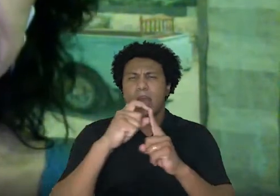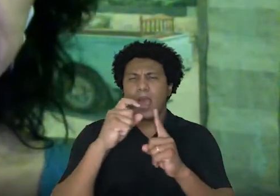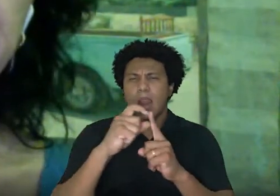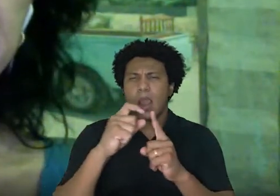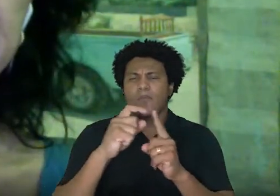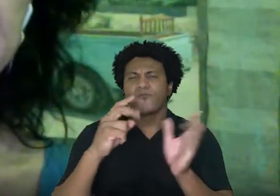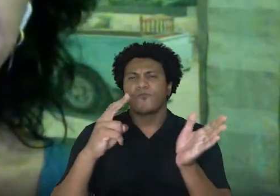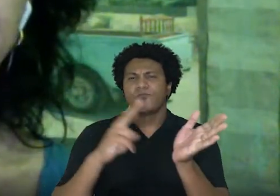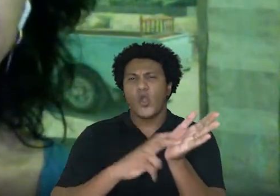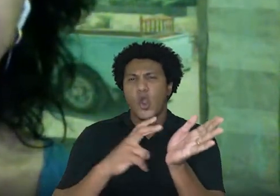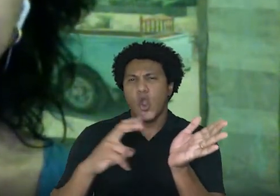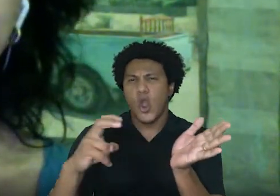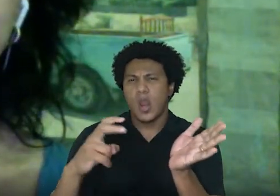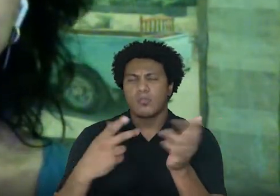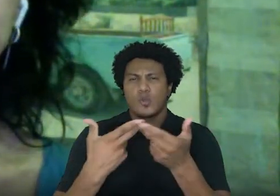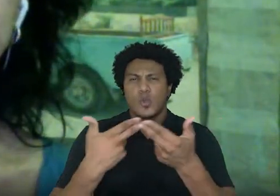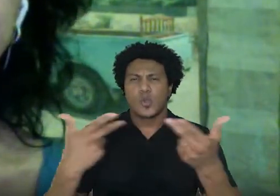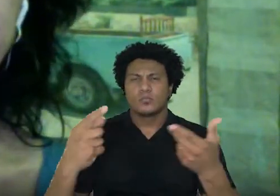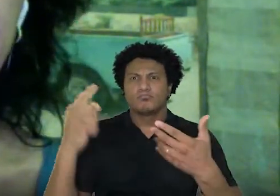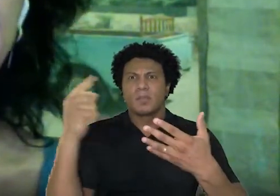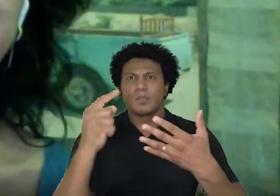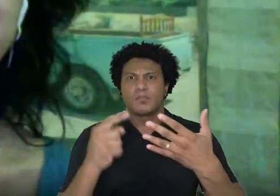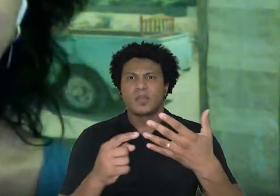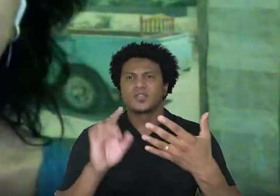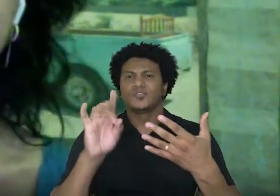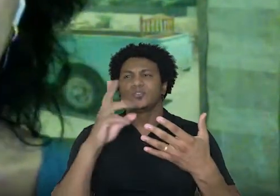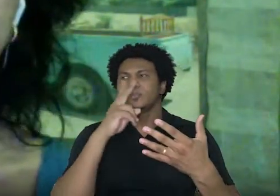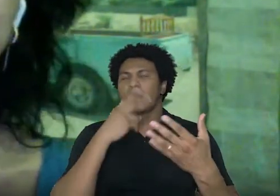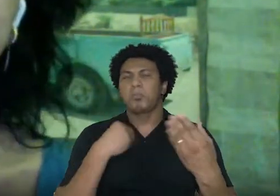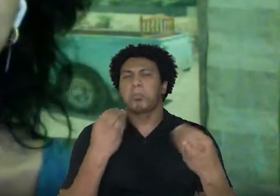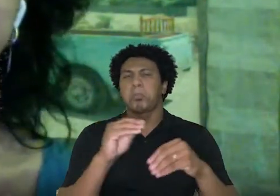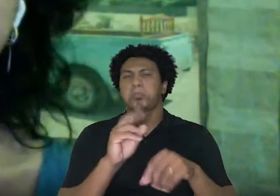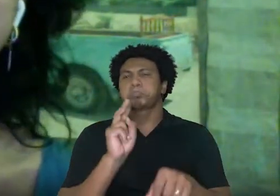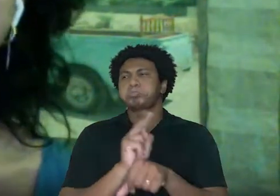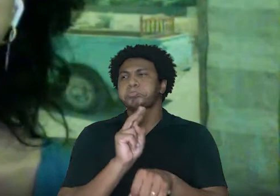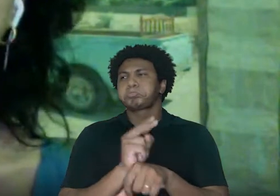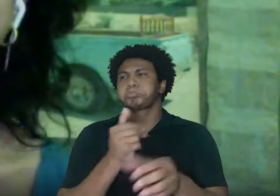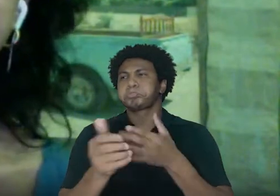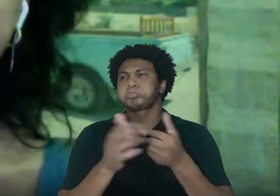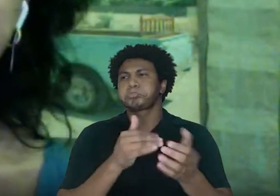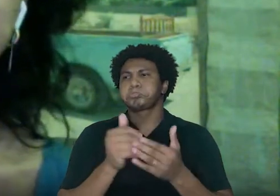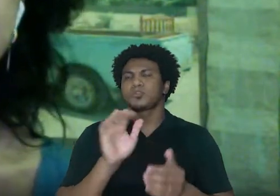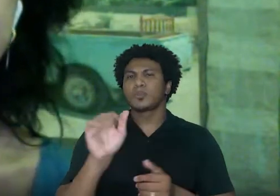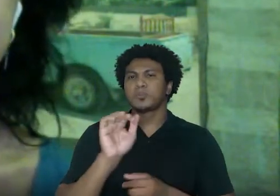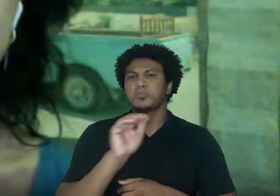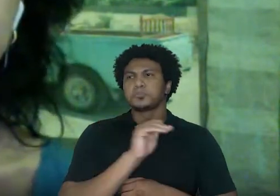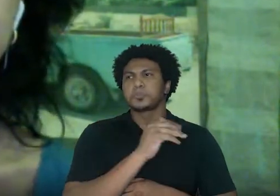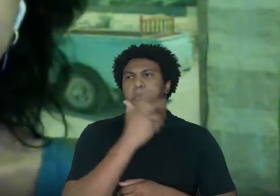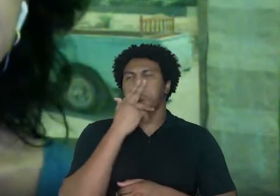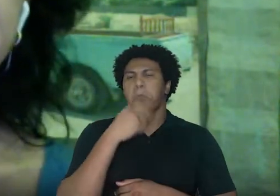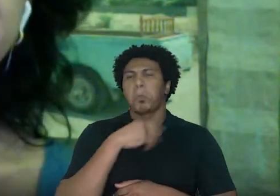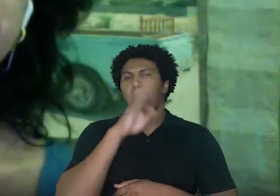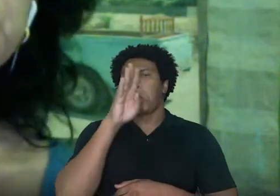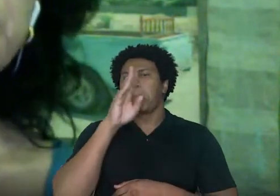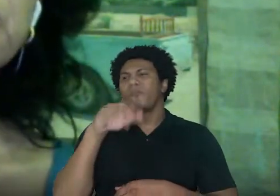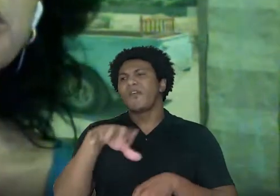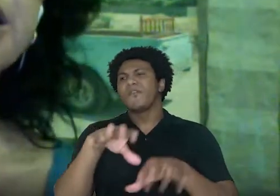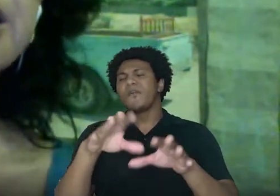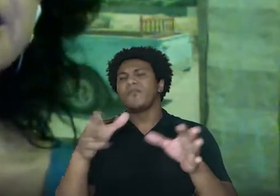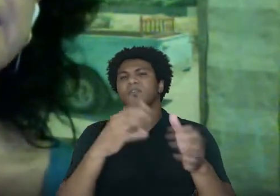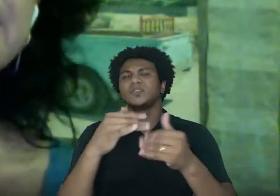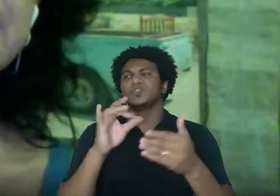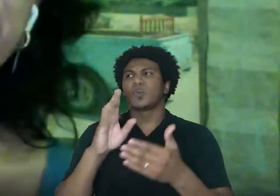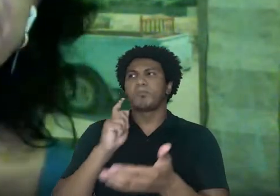dessa acessibilização no sentido de verificar os vocabulários que são usados num roteiro de audiodescrição e não simplesmente